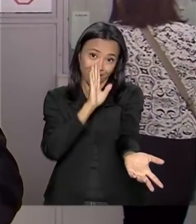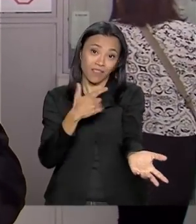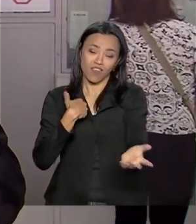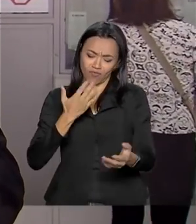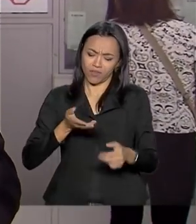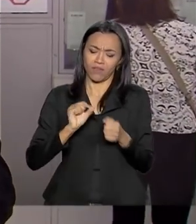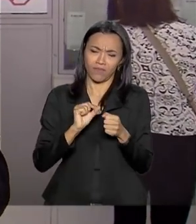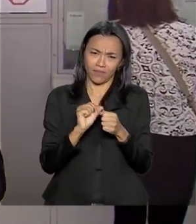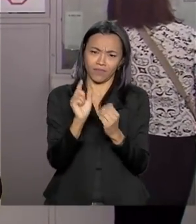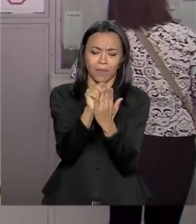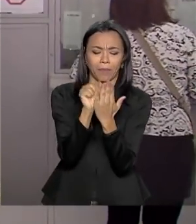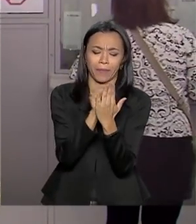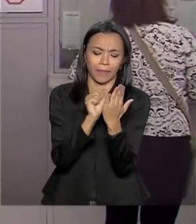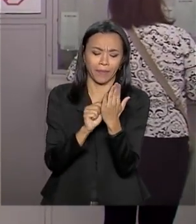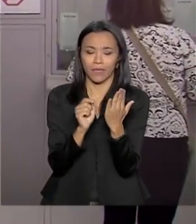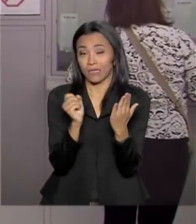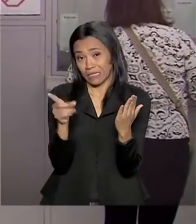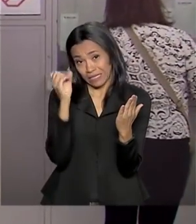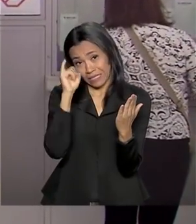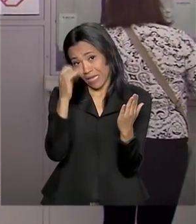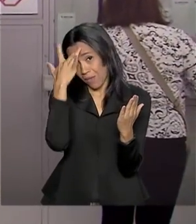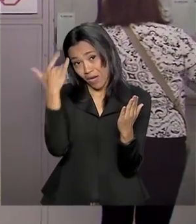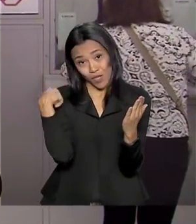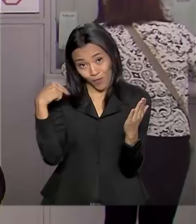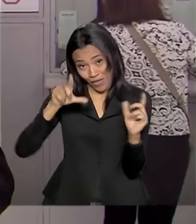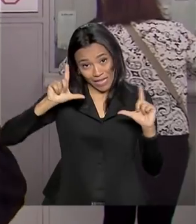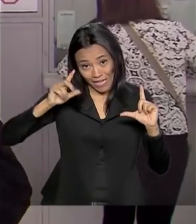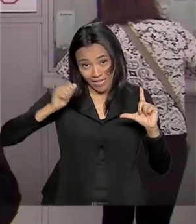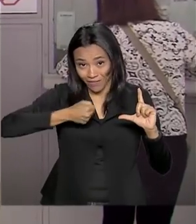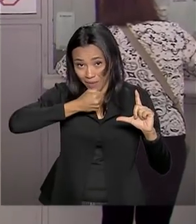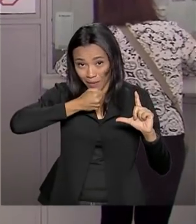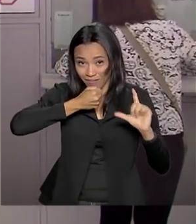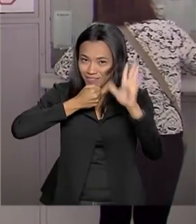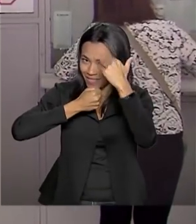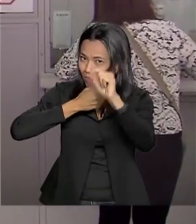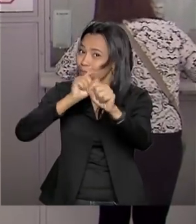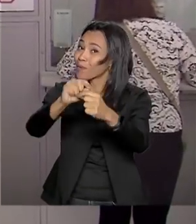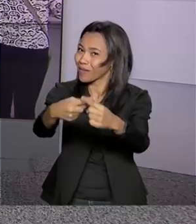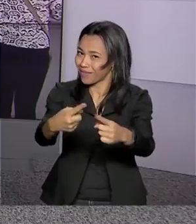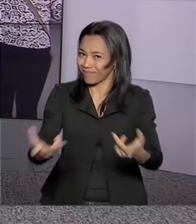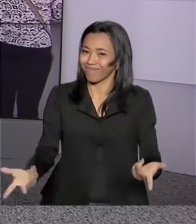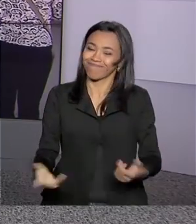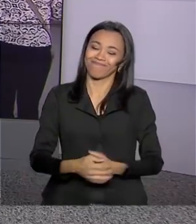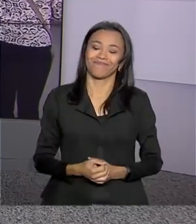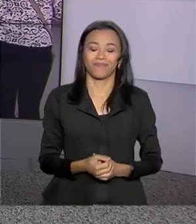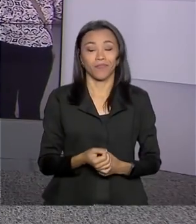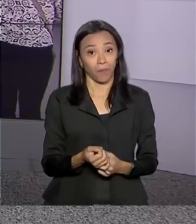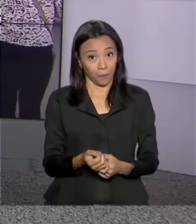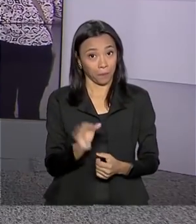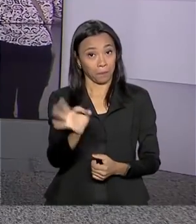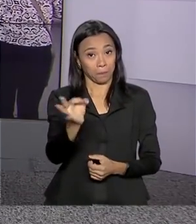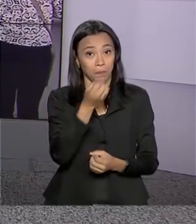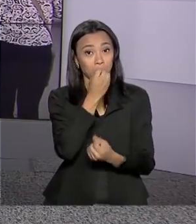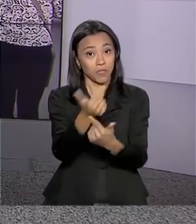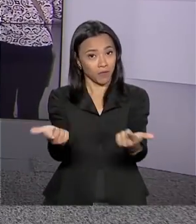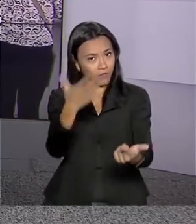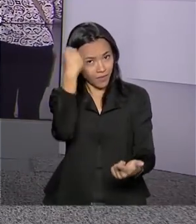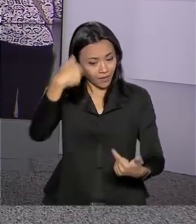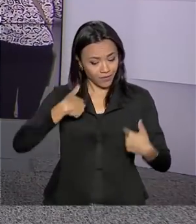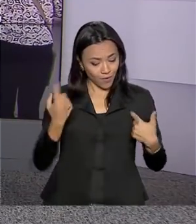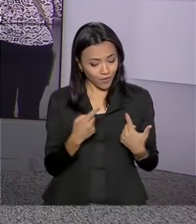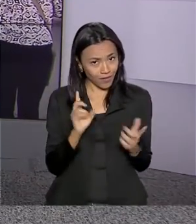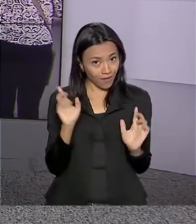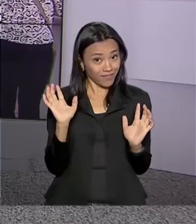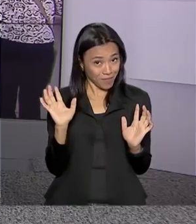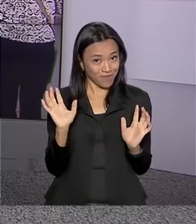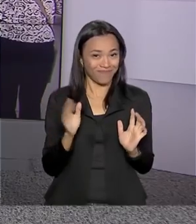mesmo já fiz o meu jogo e se não aparecer amanhã aqui no brasil em dia você já sabe o motivo que ela tá certo então boa sorte pra você olha não esquece da gente é que não